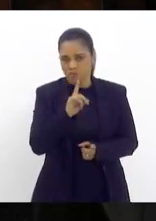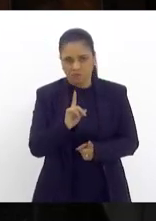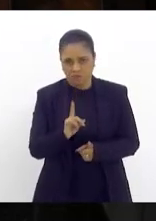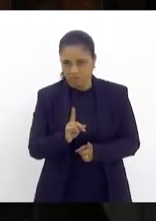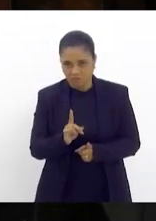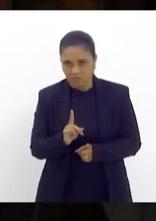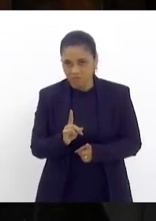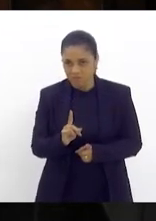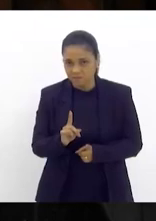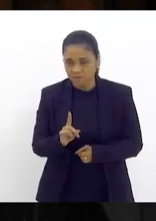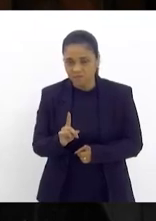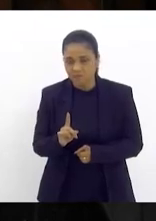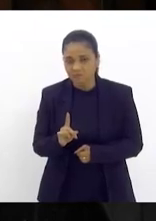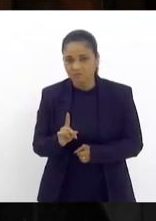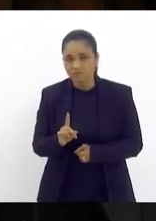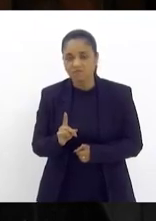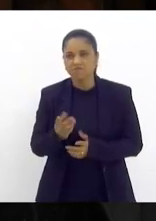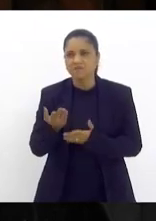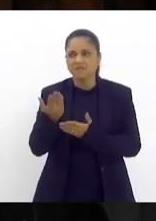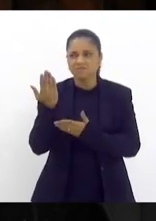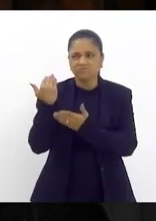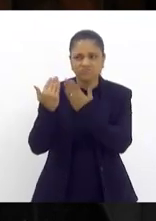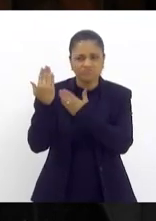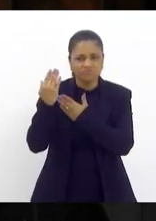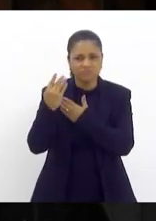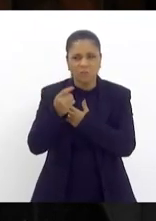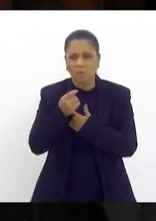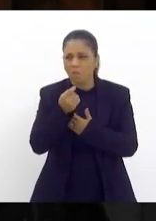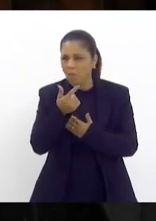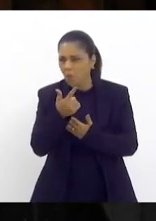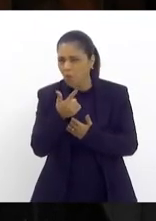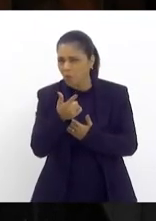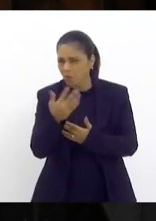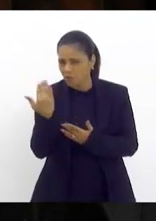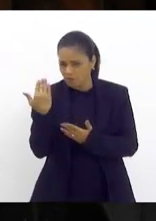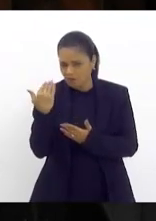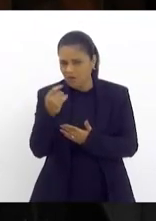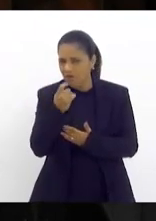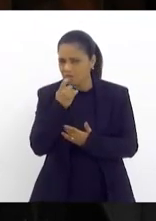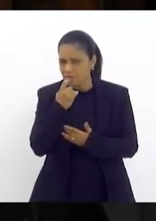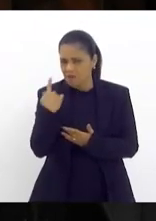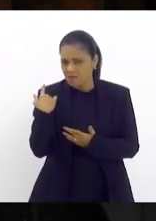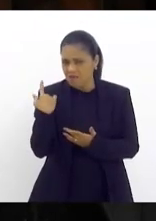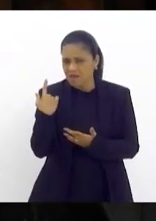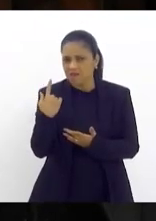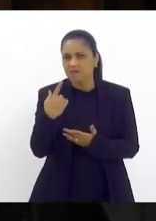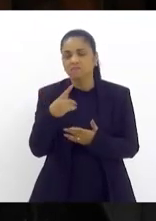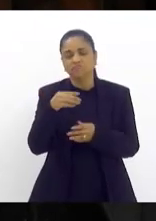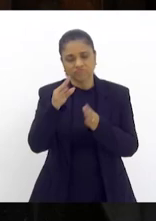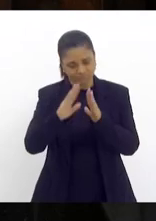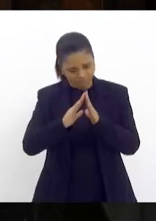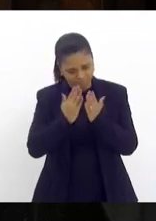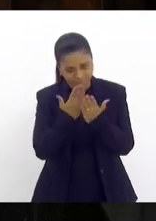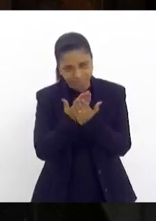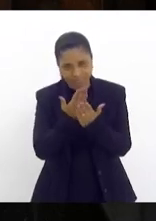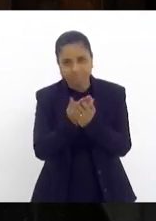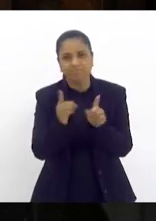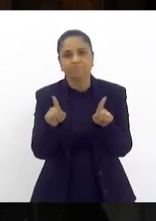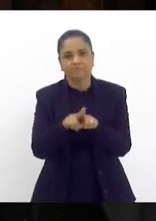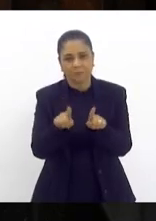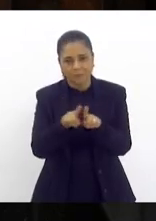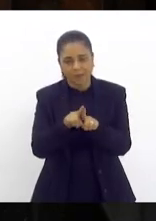Ainda há poucos dias atrás, tivemos também numa escola um assassinato